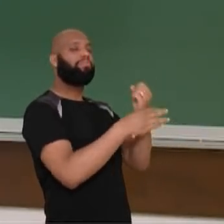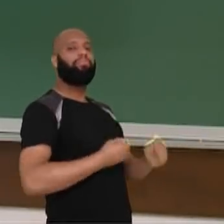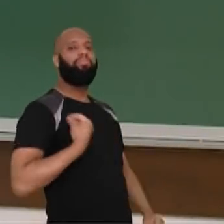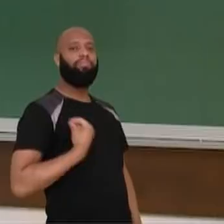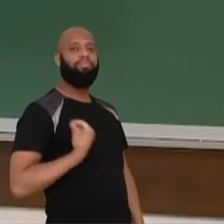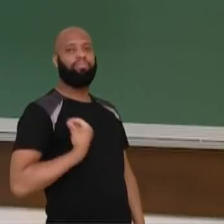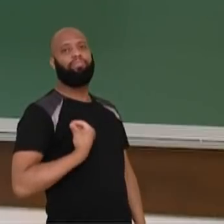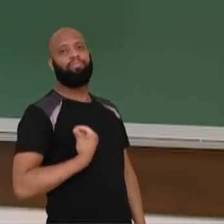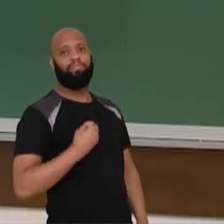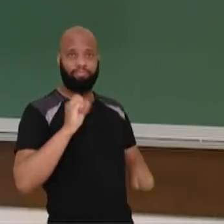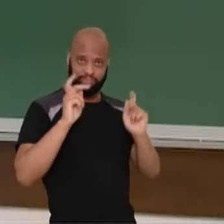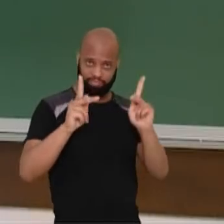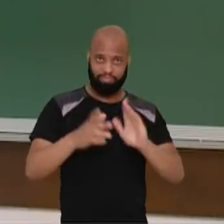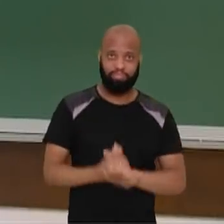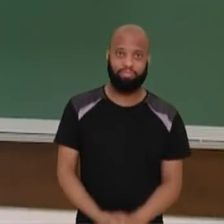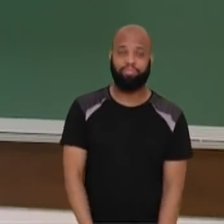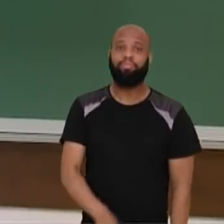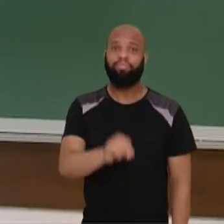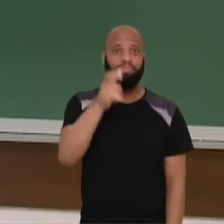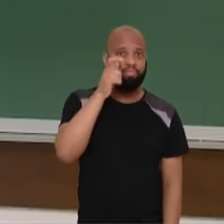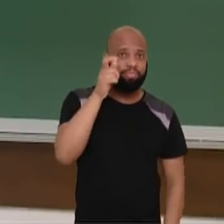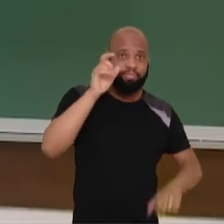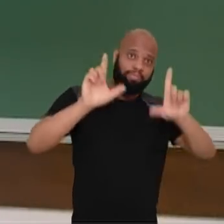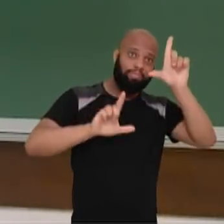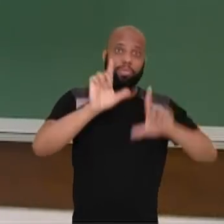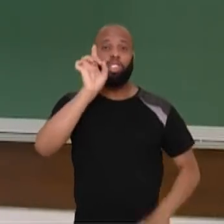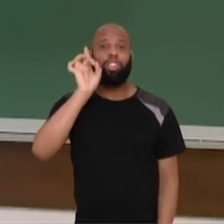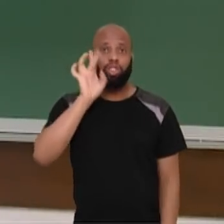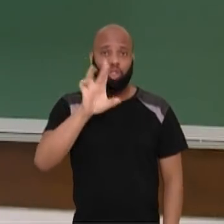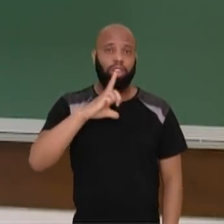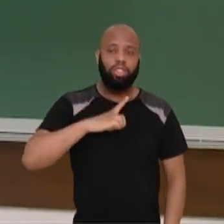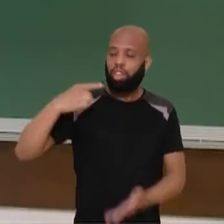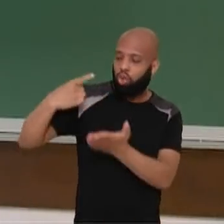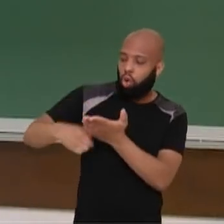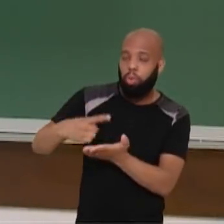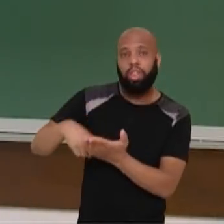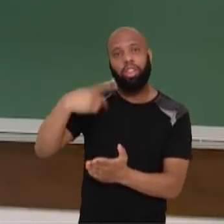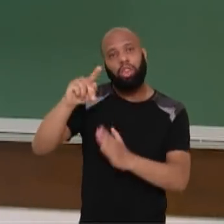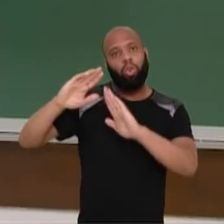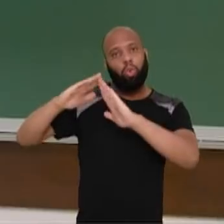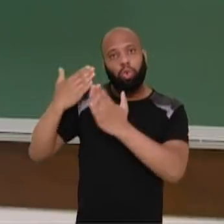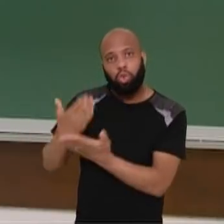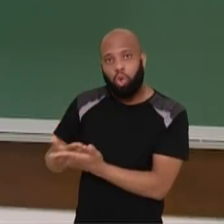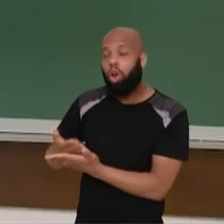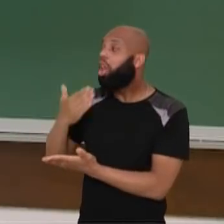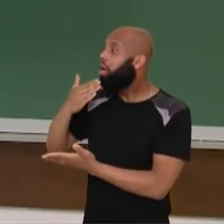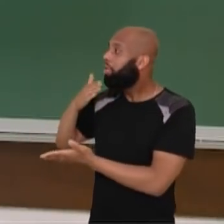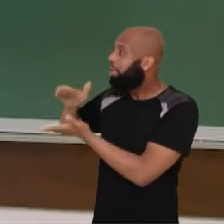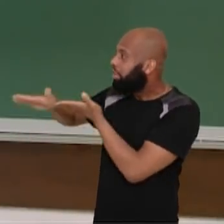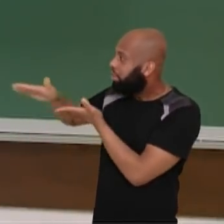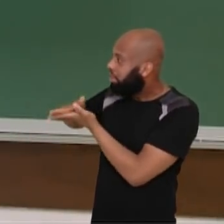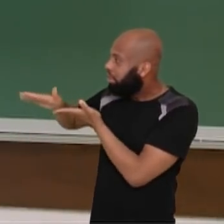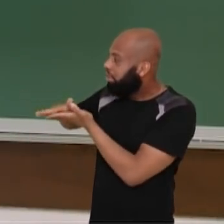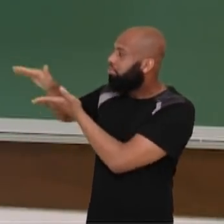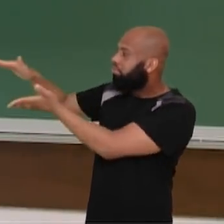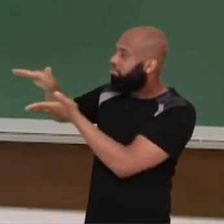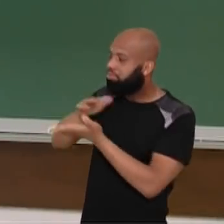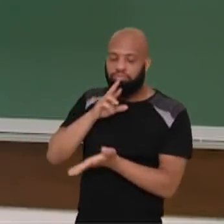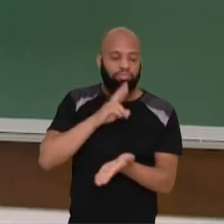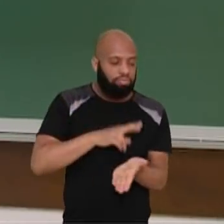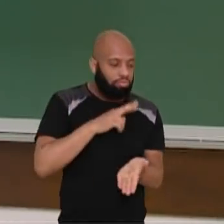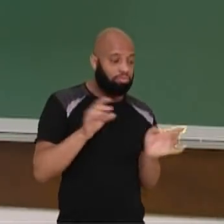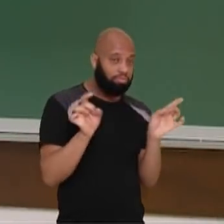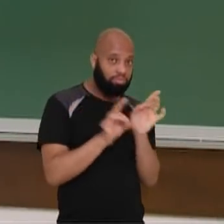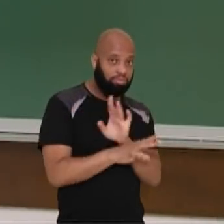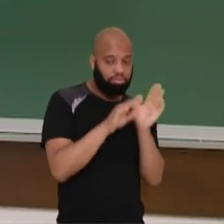enter, enviar, ok? E se você me está assistindo pela TV, não esqueça de organizar o seu material para entregar